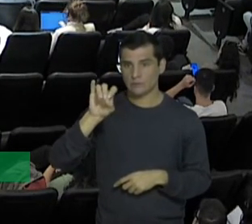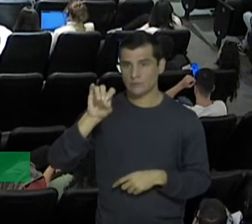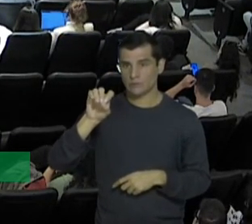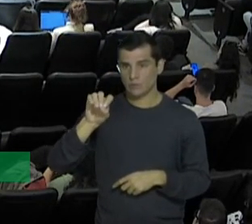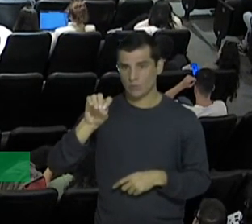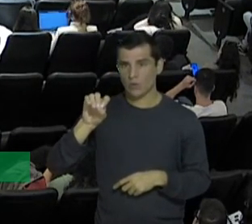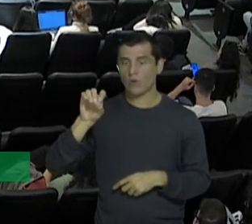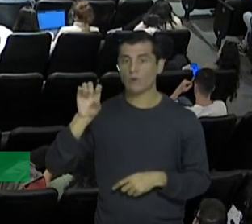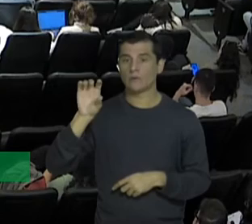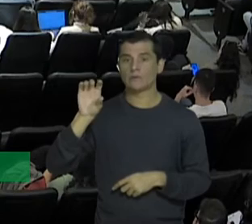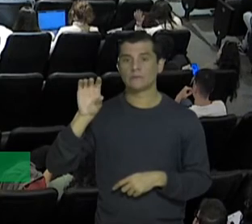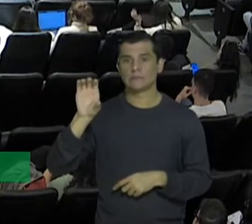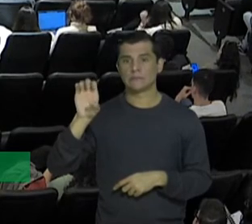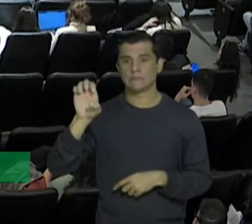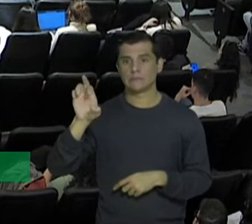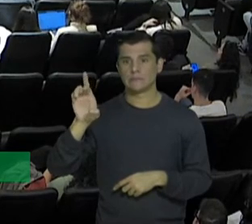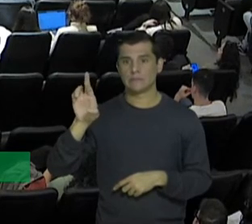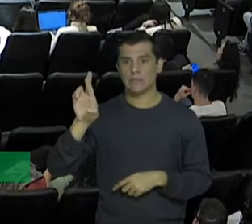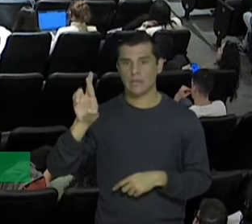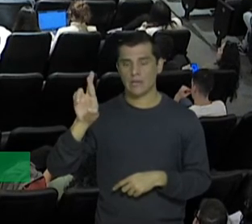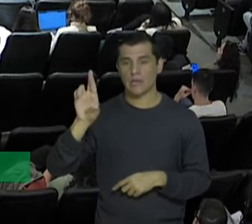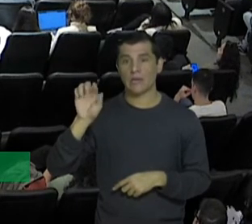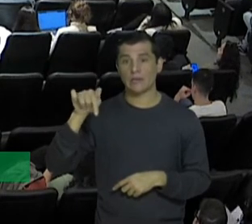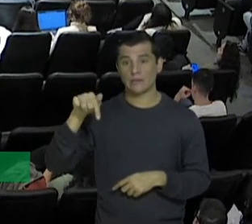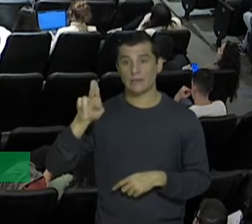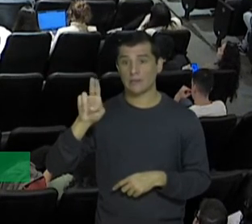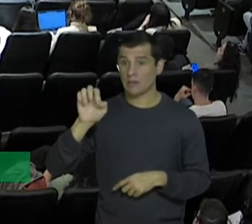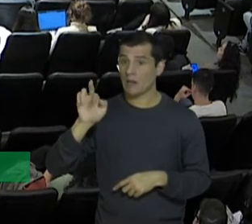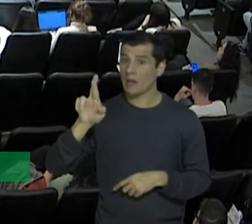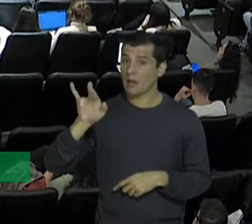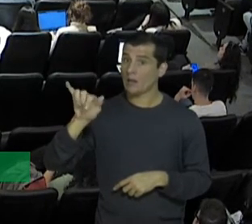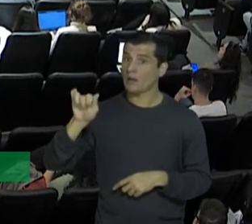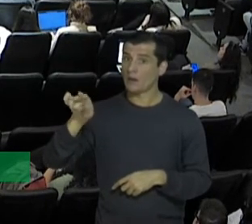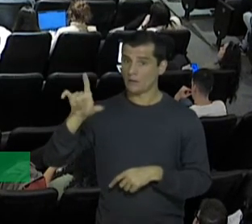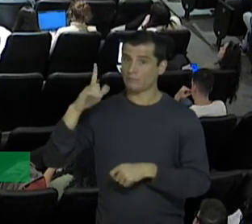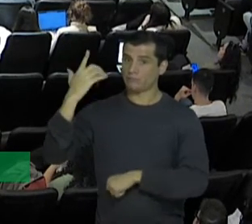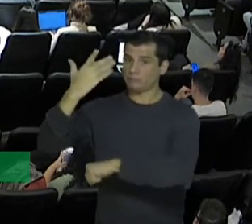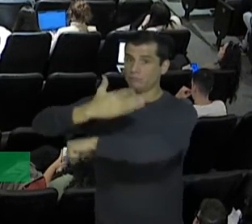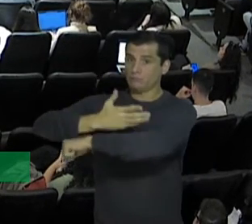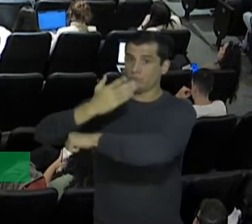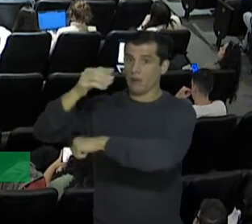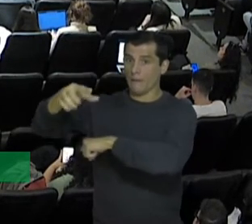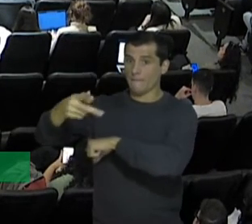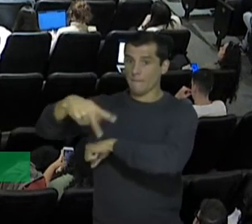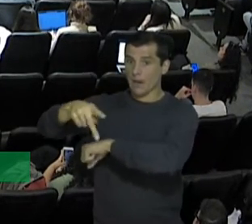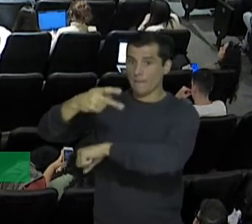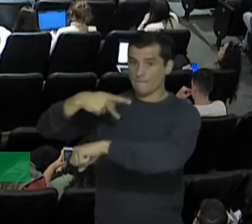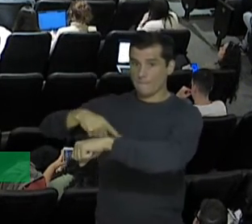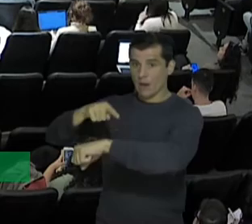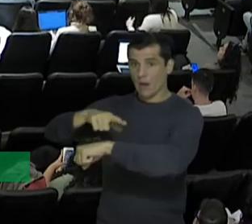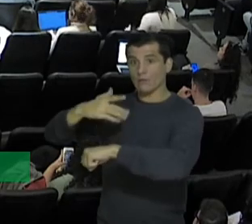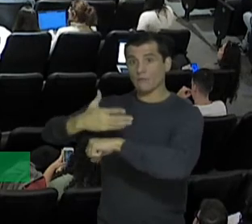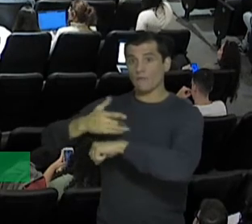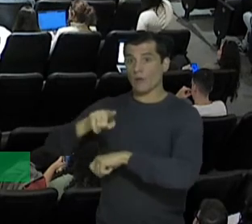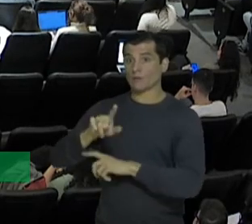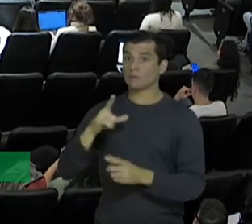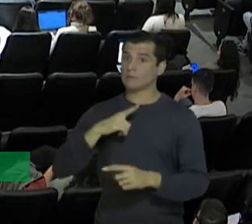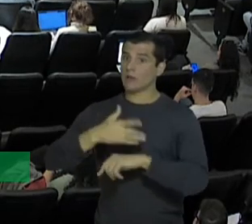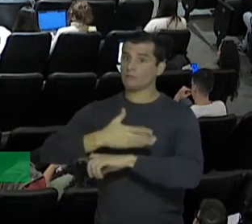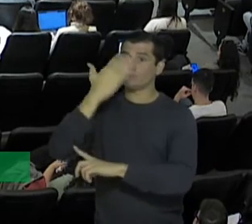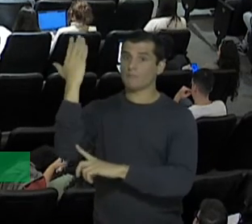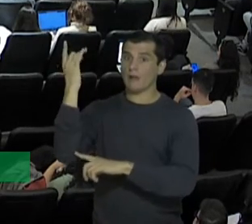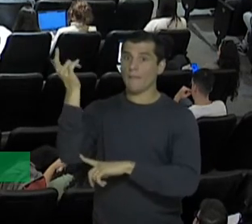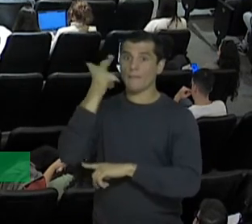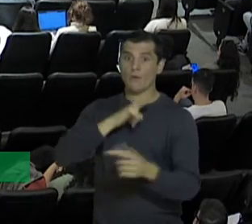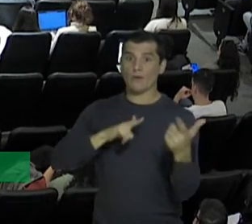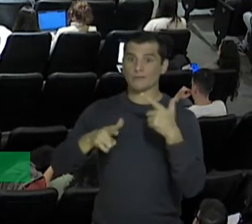é uma porta de entrada importante para o comércio exterior dizer que o Mercosul tem um tema específico de